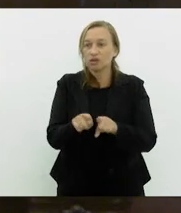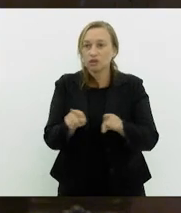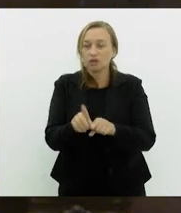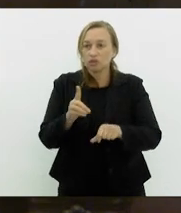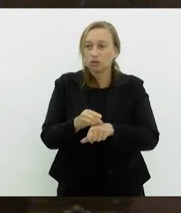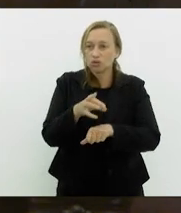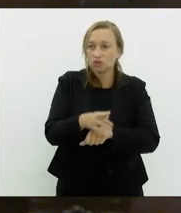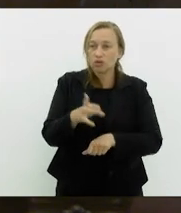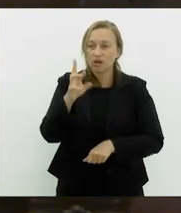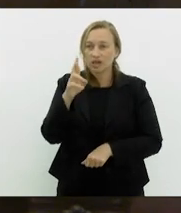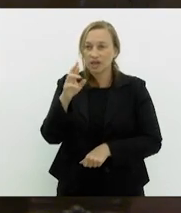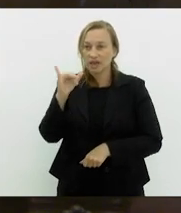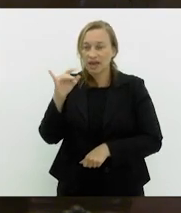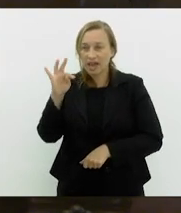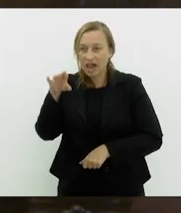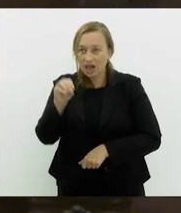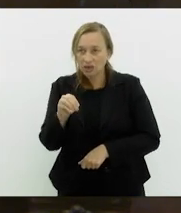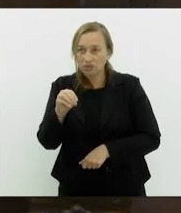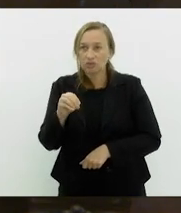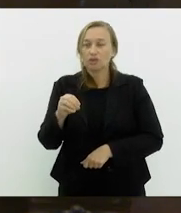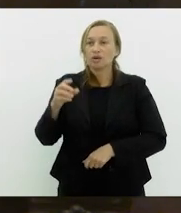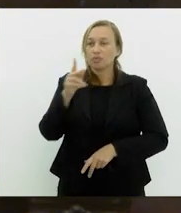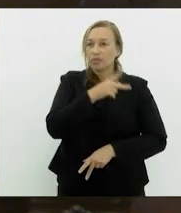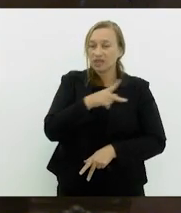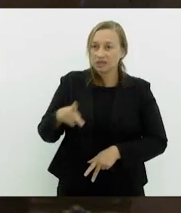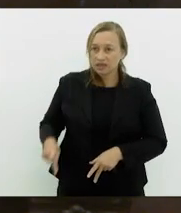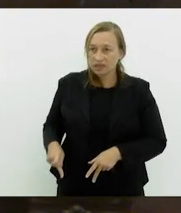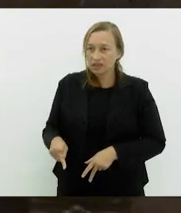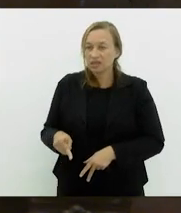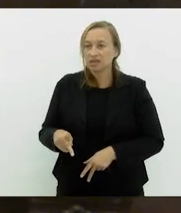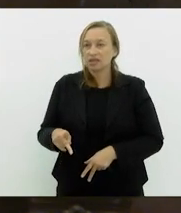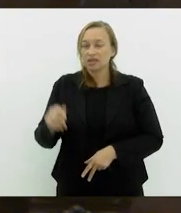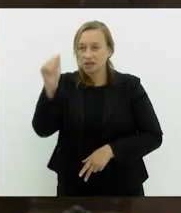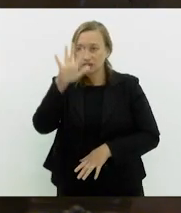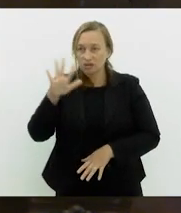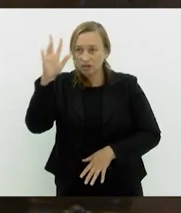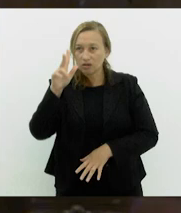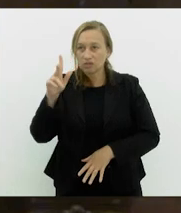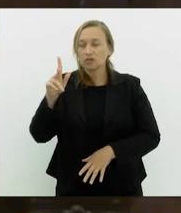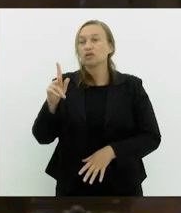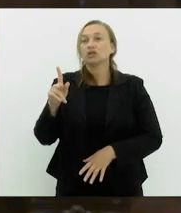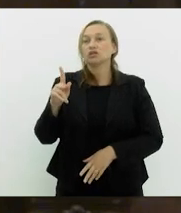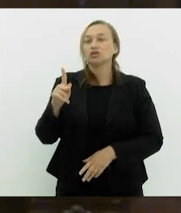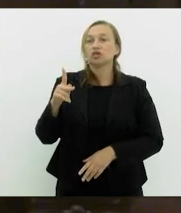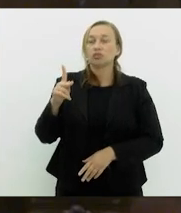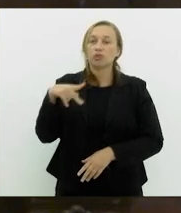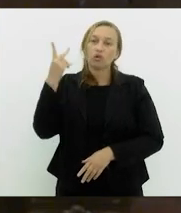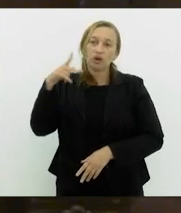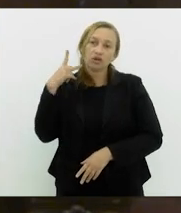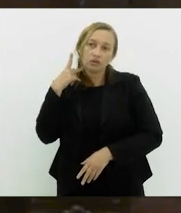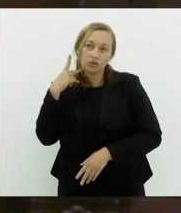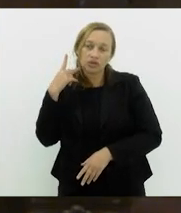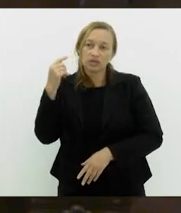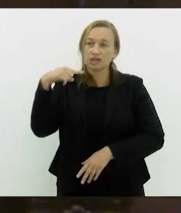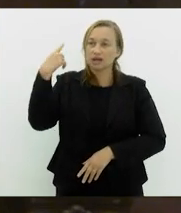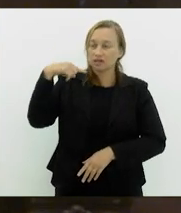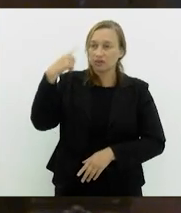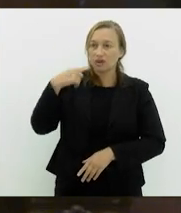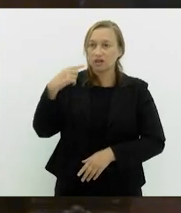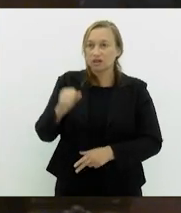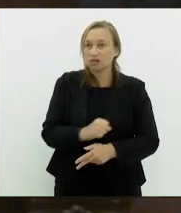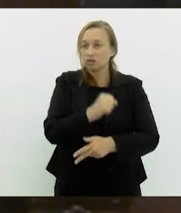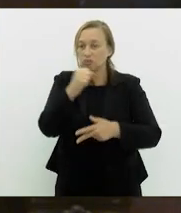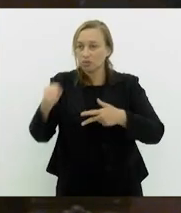Benetti, presidente da Associação Nacional de Procuradores e Advogados do Poder